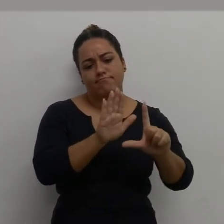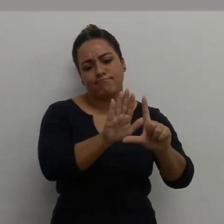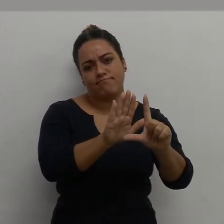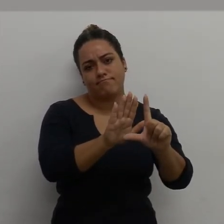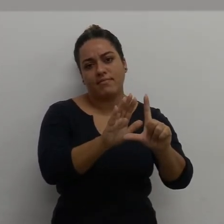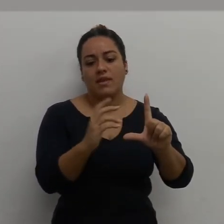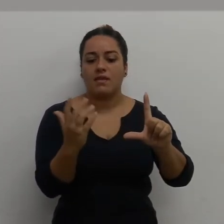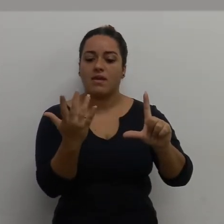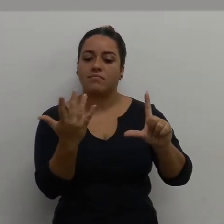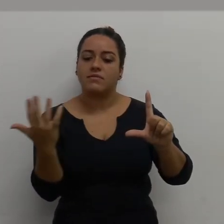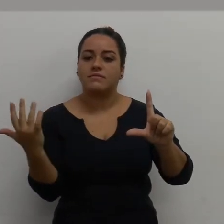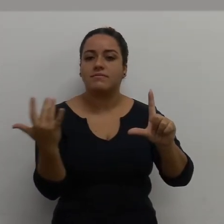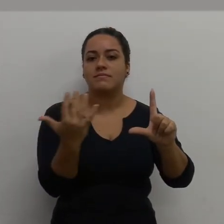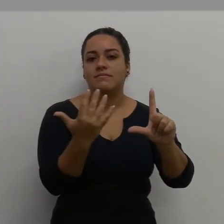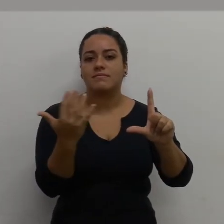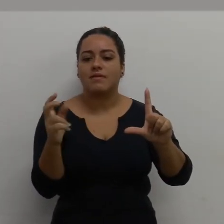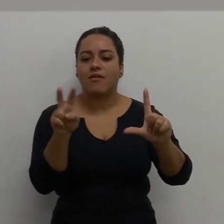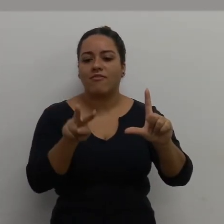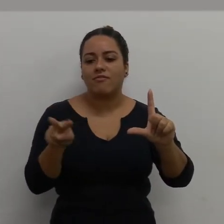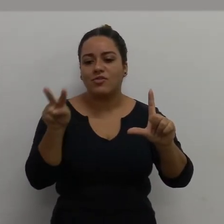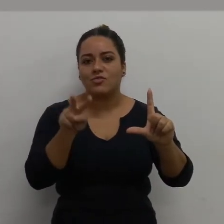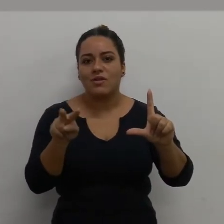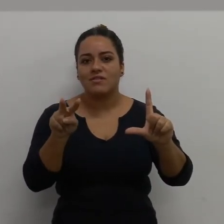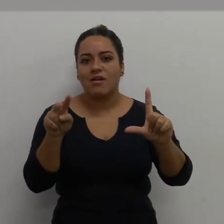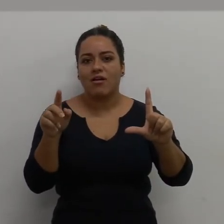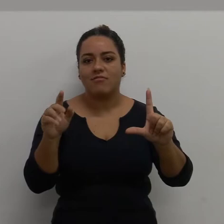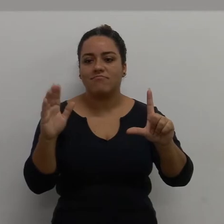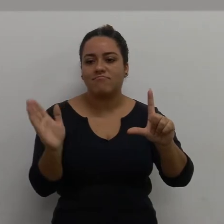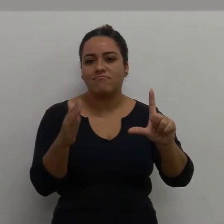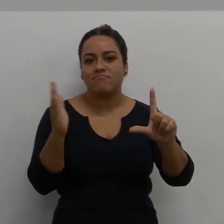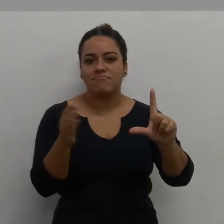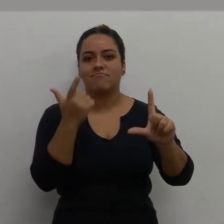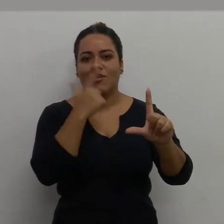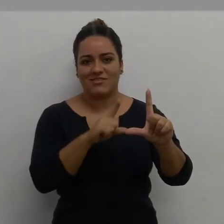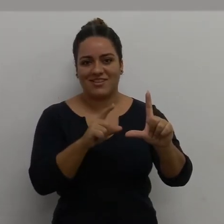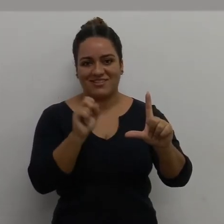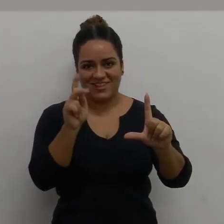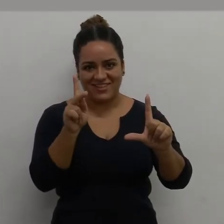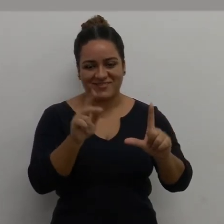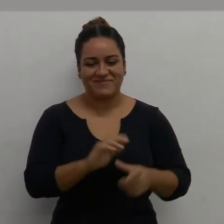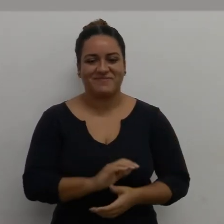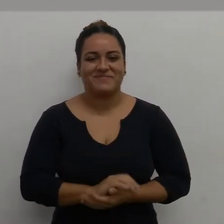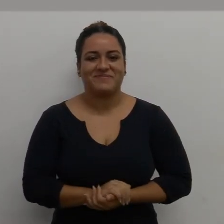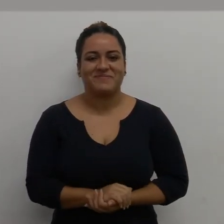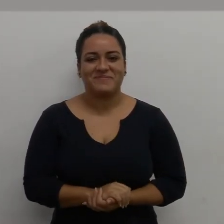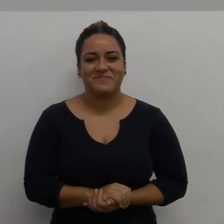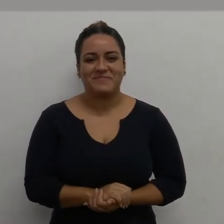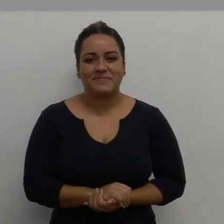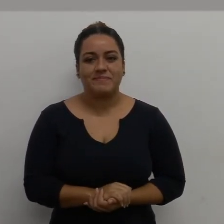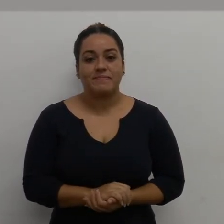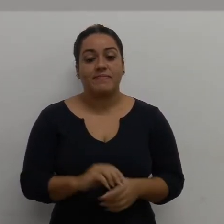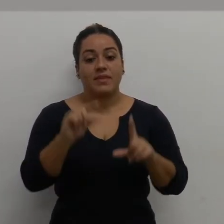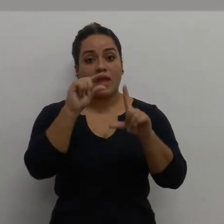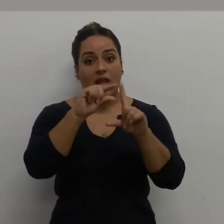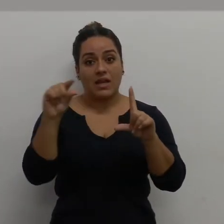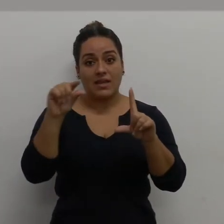essa planilha para mais à direita, ok?